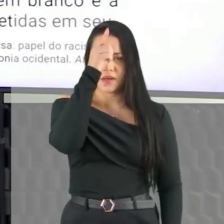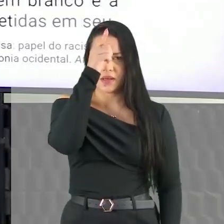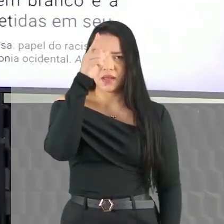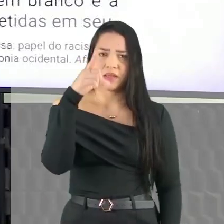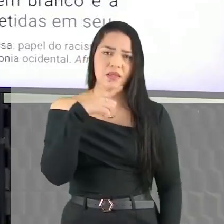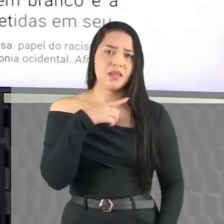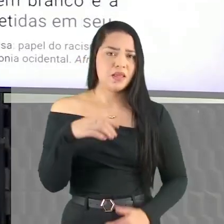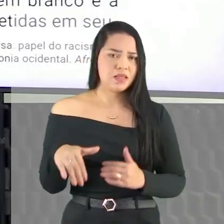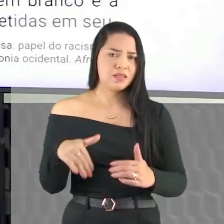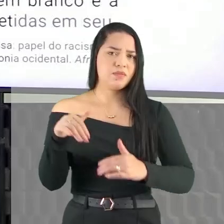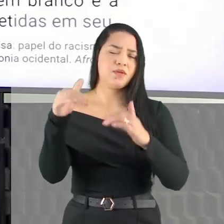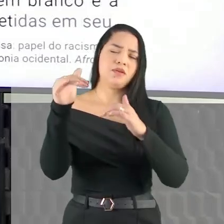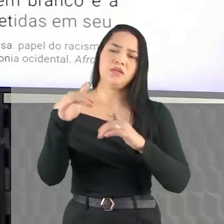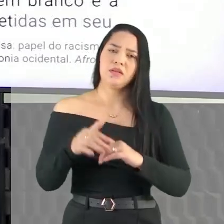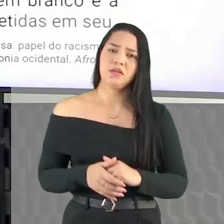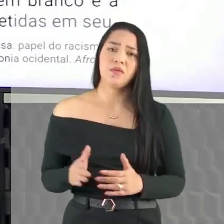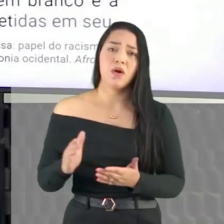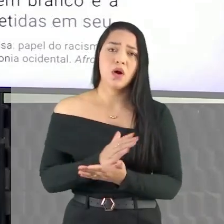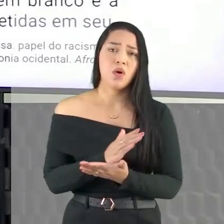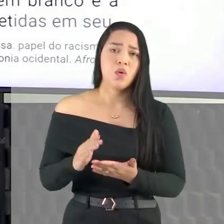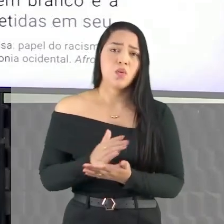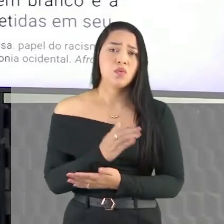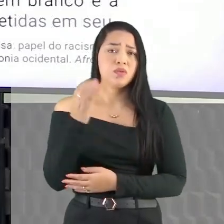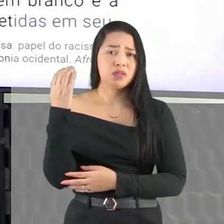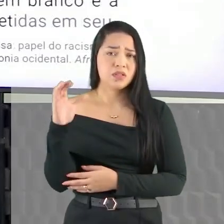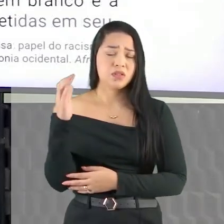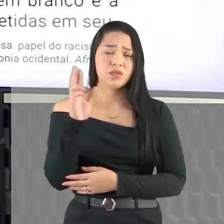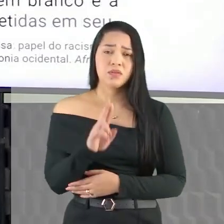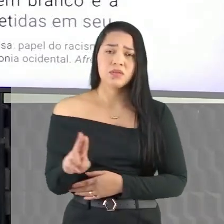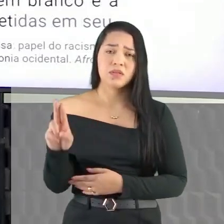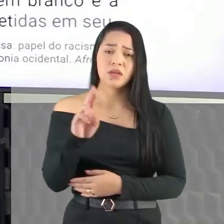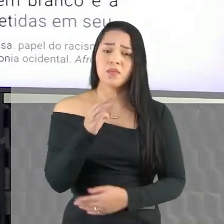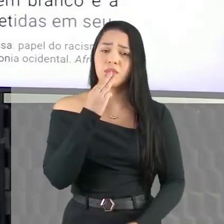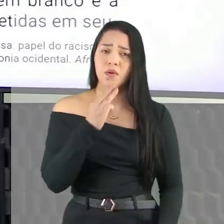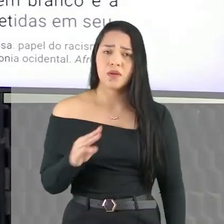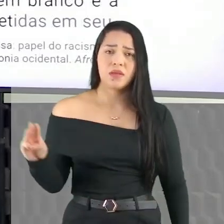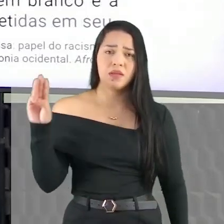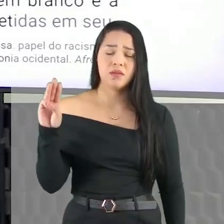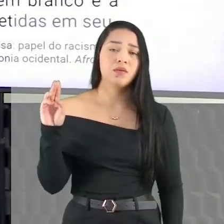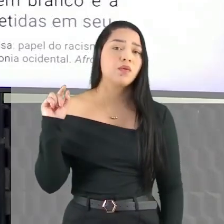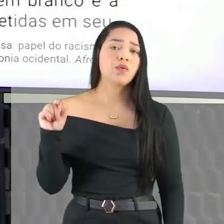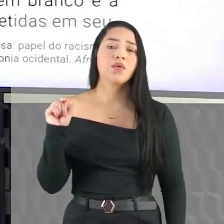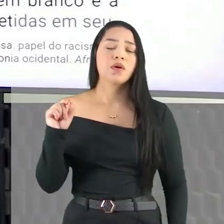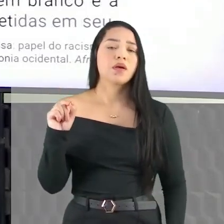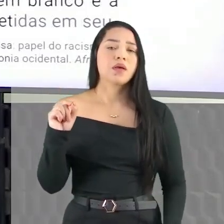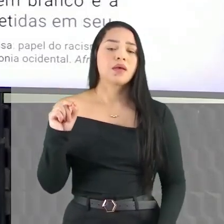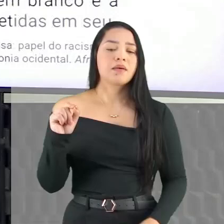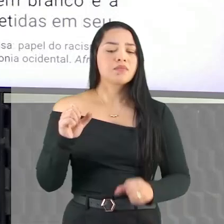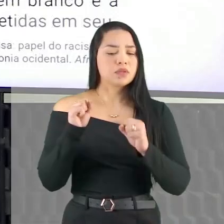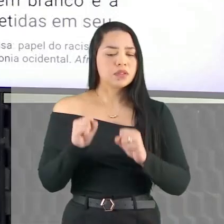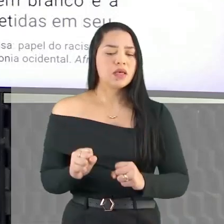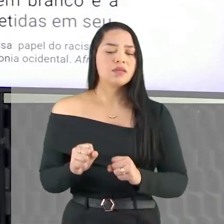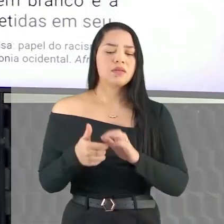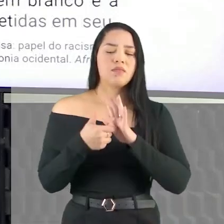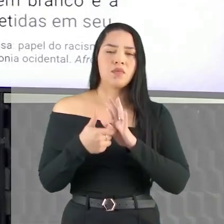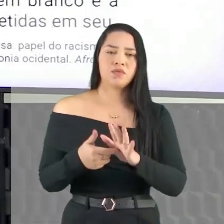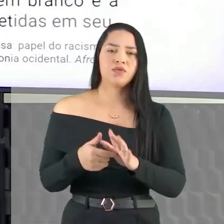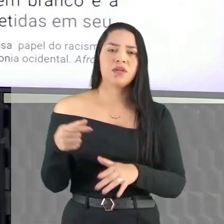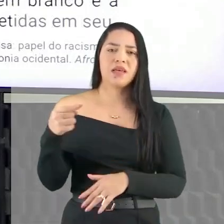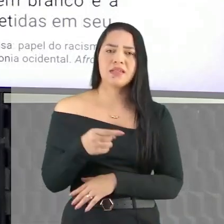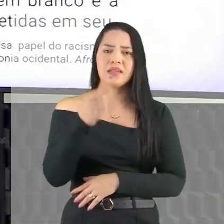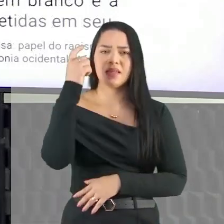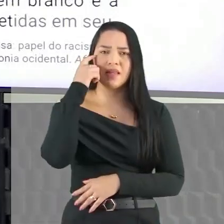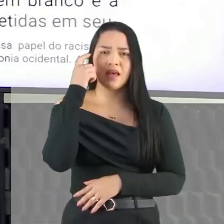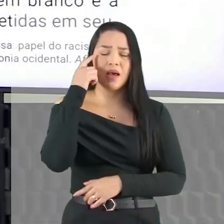herdeira desse processo. Então, alguns cientistas foram utilizados por Hitler exatamente para que ele pudesse reafirmar essa